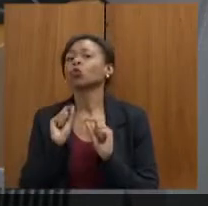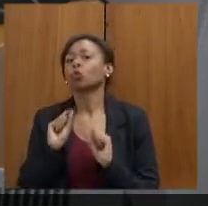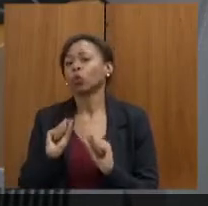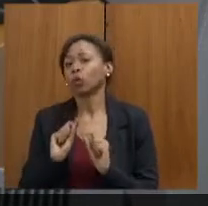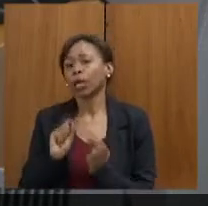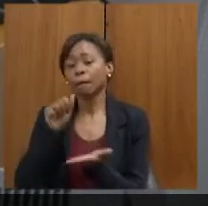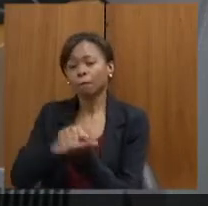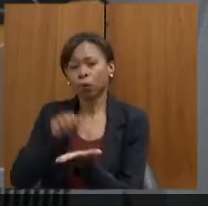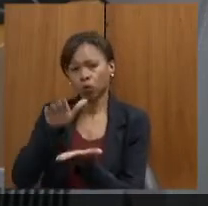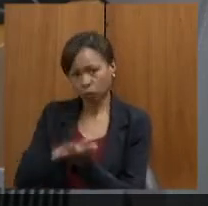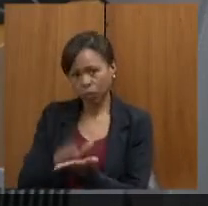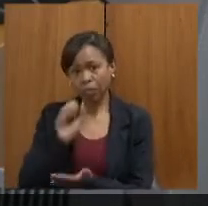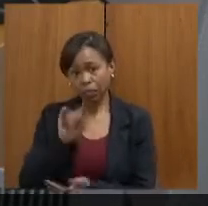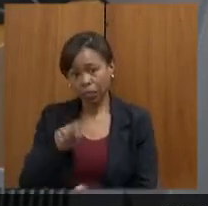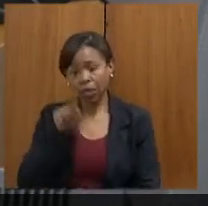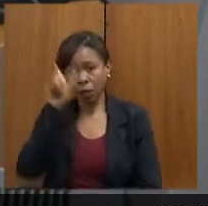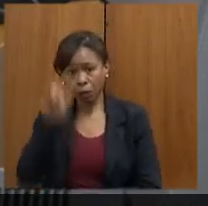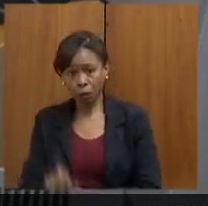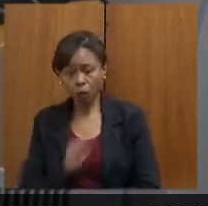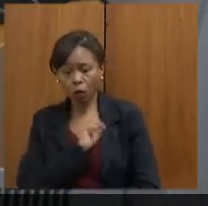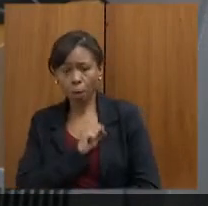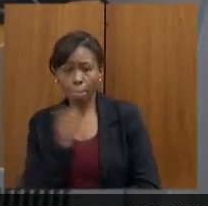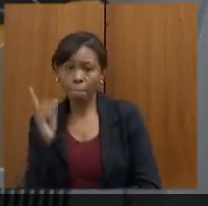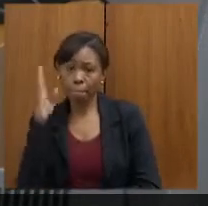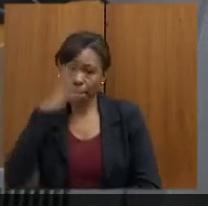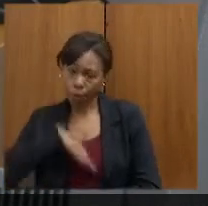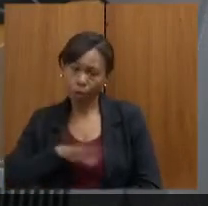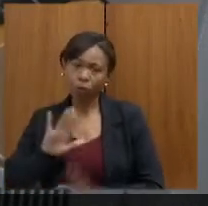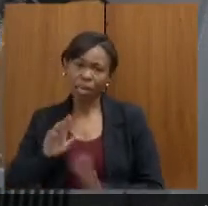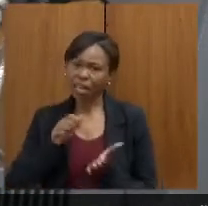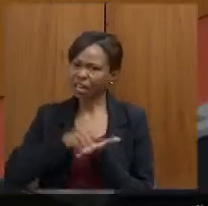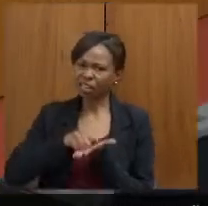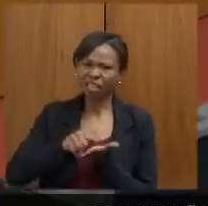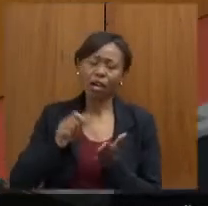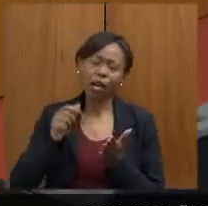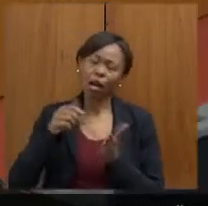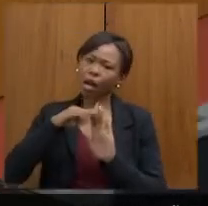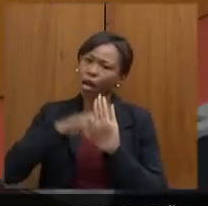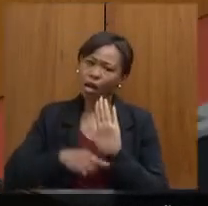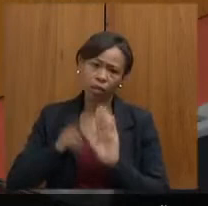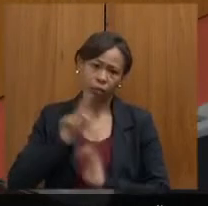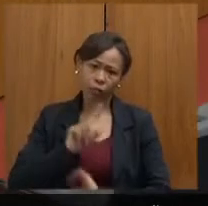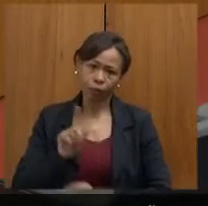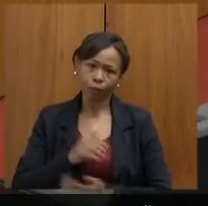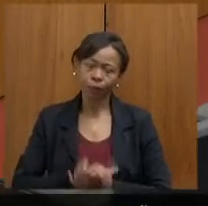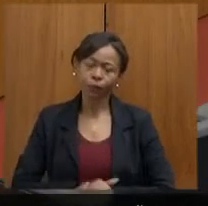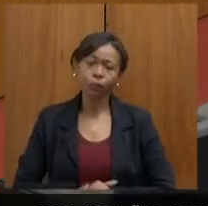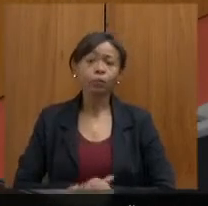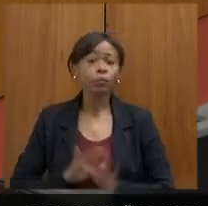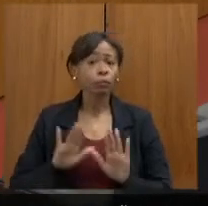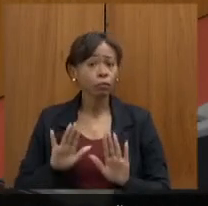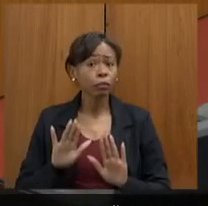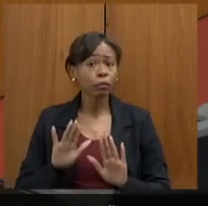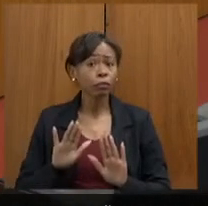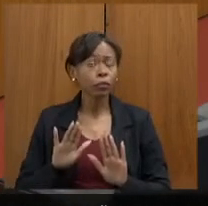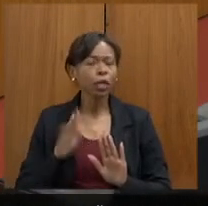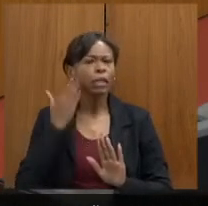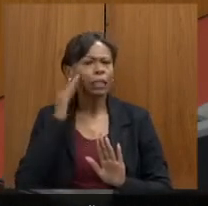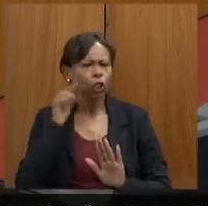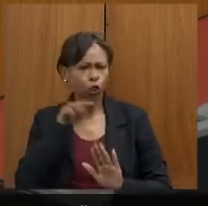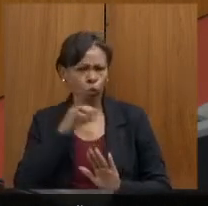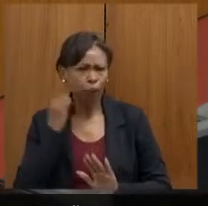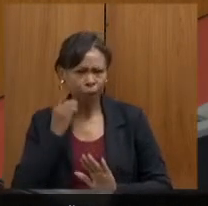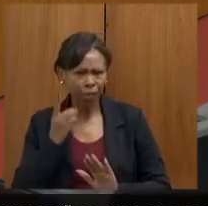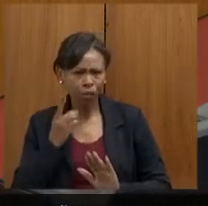mercado tem que estar fora do mercado mas não ditar as regras dele Obrigado e pelo que entendi o deputado é a favor da regulamentação